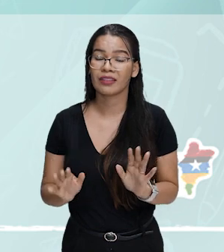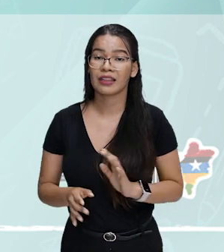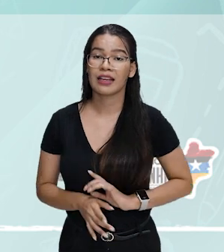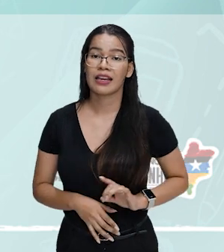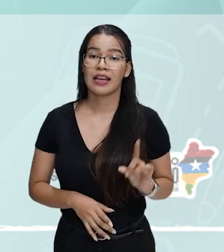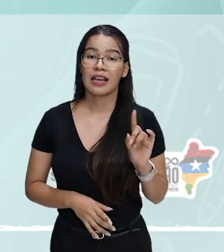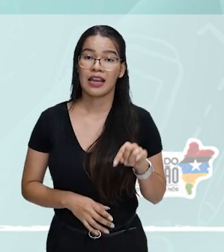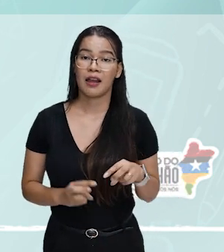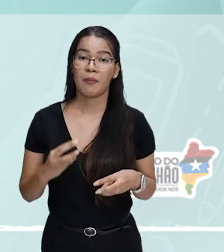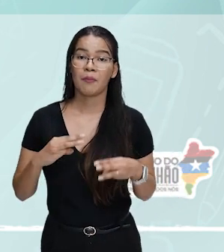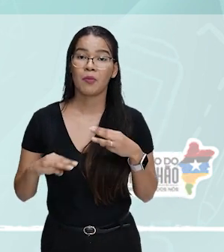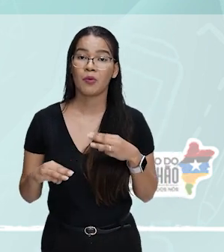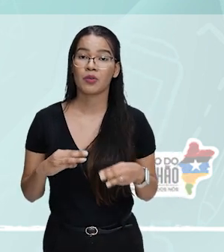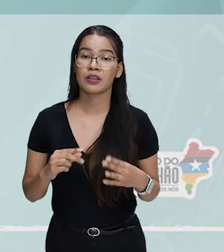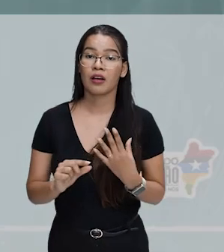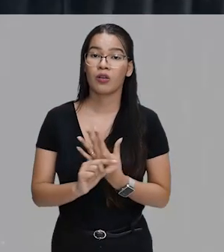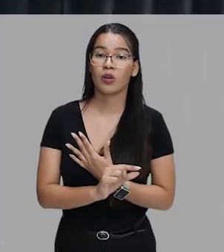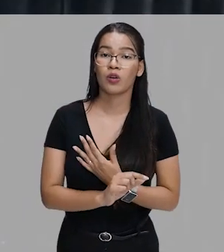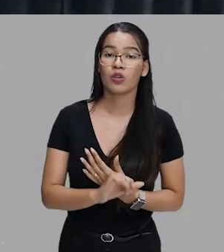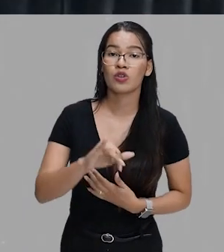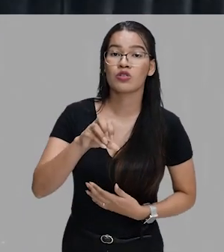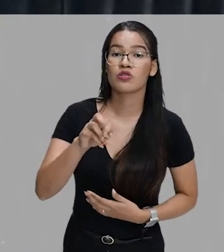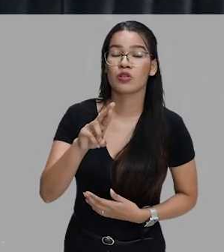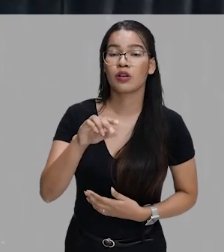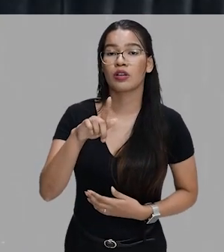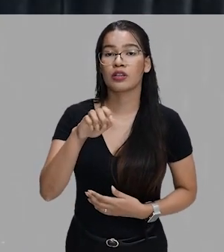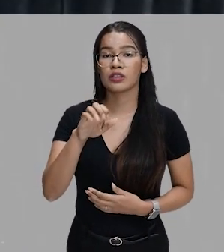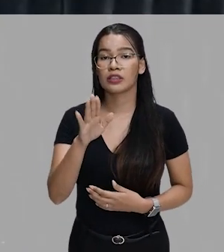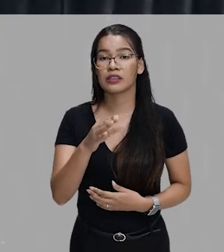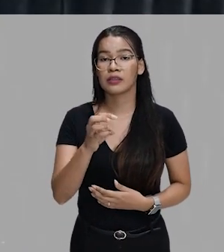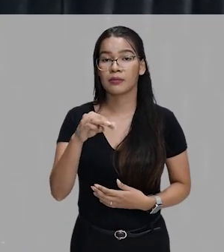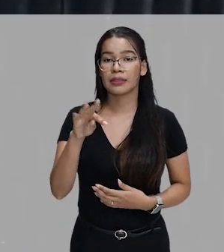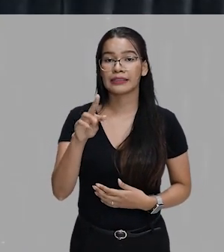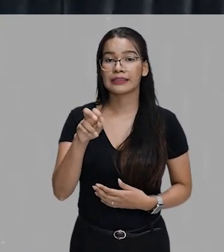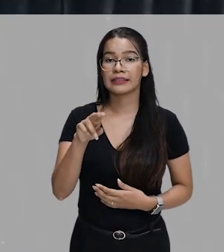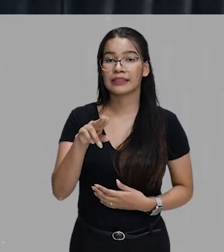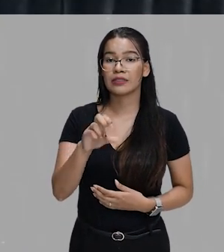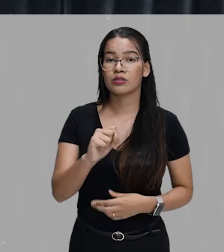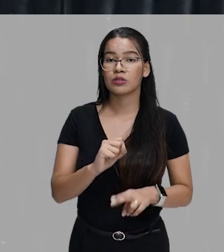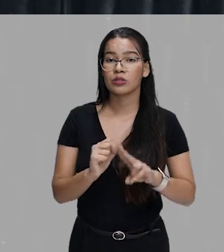Essa canção é de Jorge e Mateus. O nome da música é Tudo ou Nada.